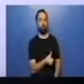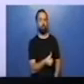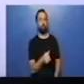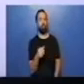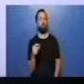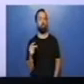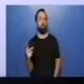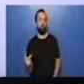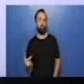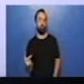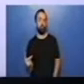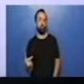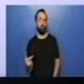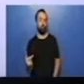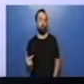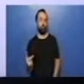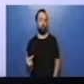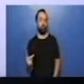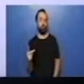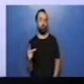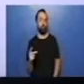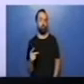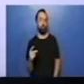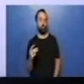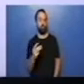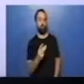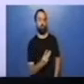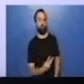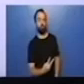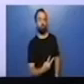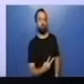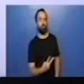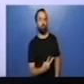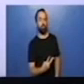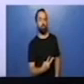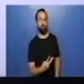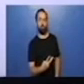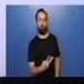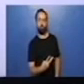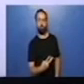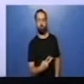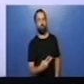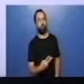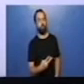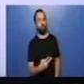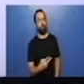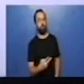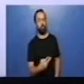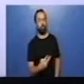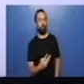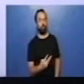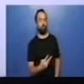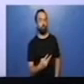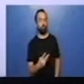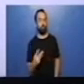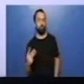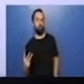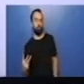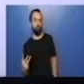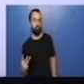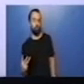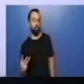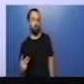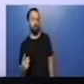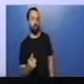Mais uma vez o 2. 6 dividido por 2 dá 3. Agora eu só posso colocar o 3 aqui, né, para dividir o